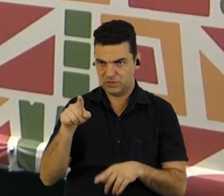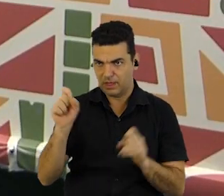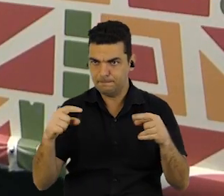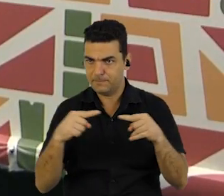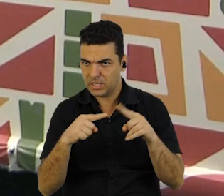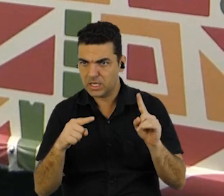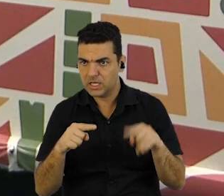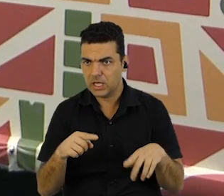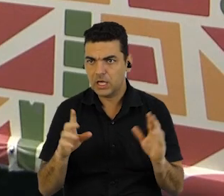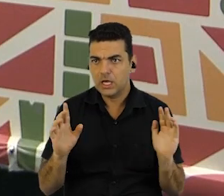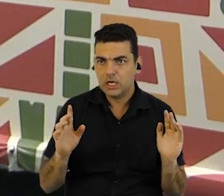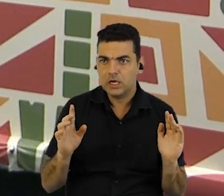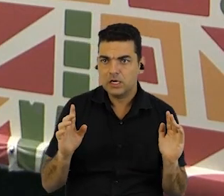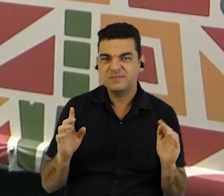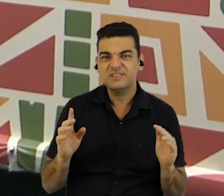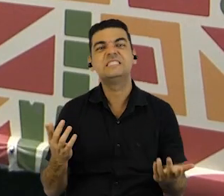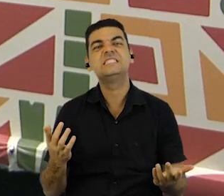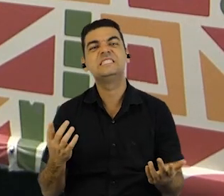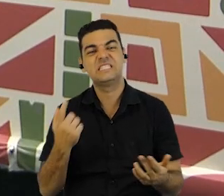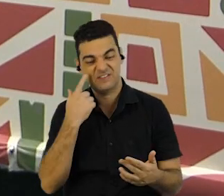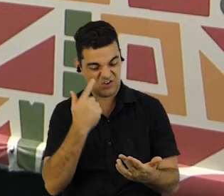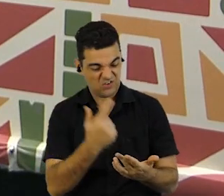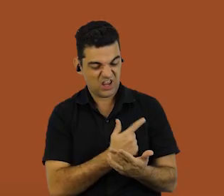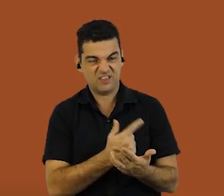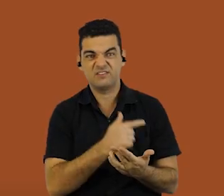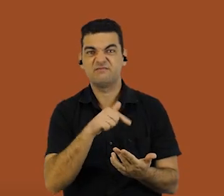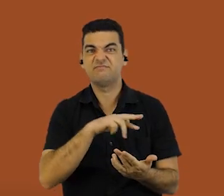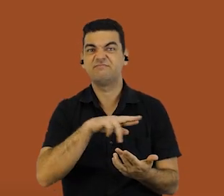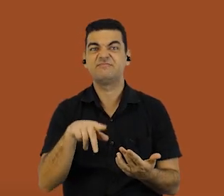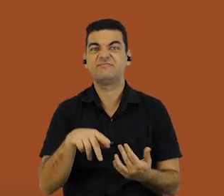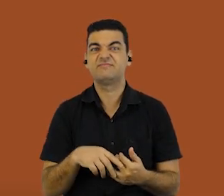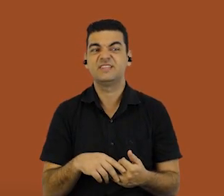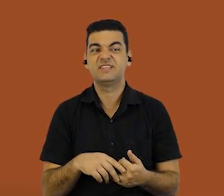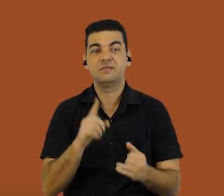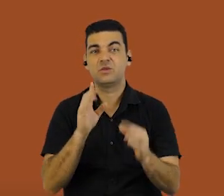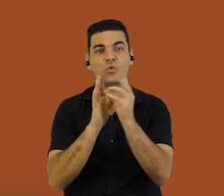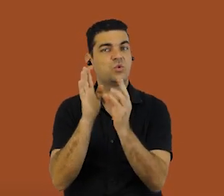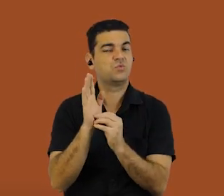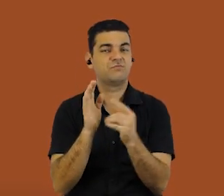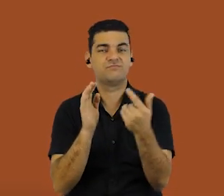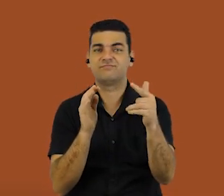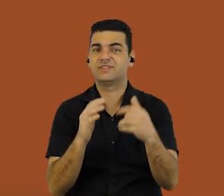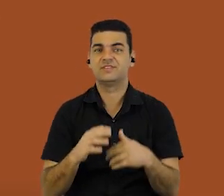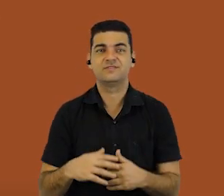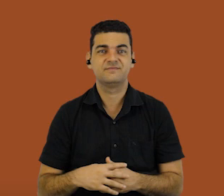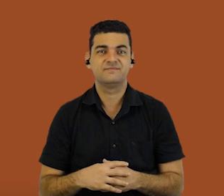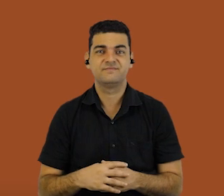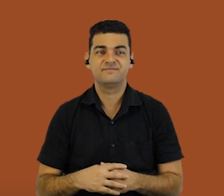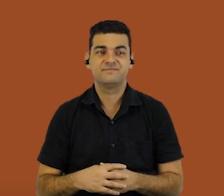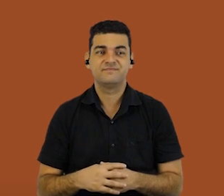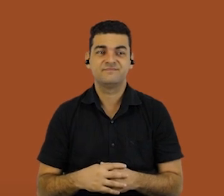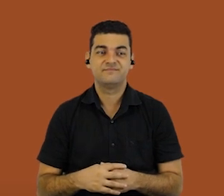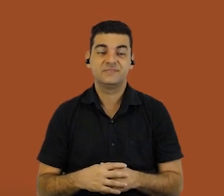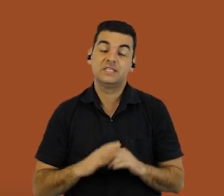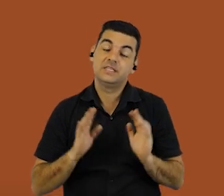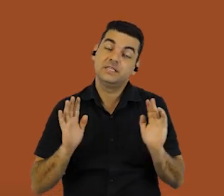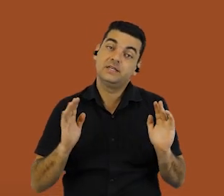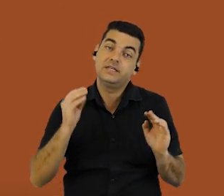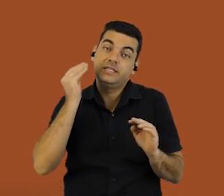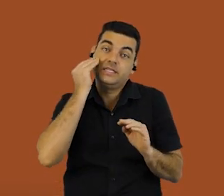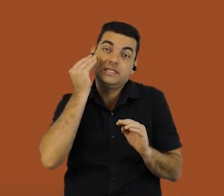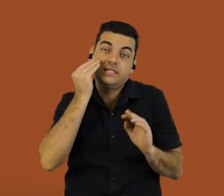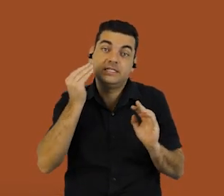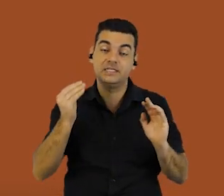você aplica, mas aí você vê nos livros didáticos que não tem esses conteúdos. Então o que que a gente tenta fazer é, de alguma